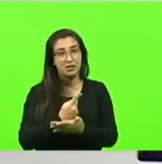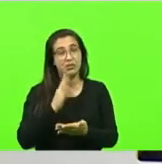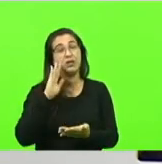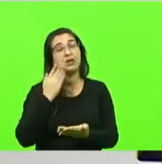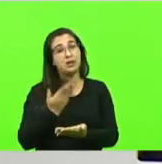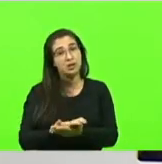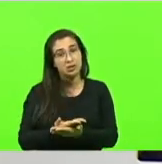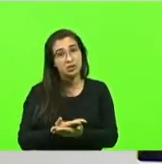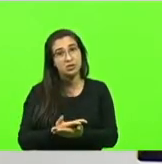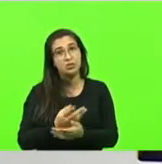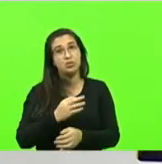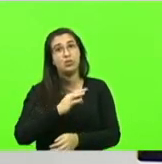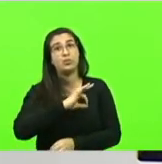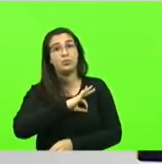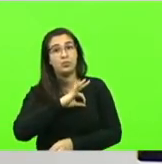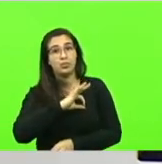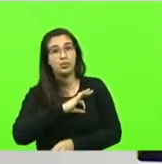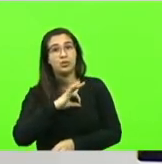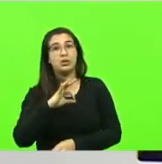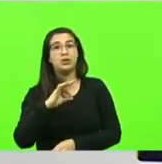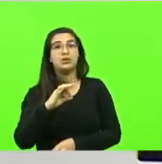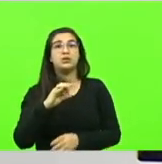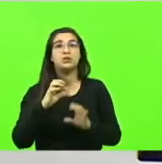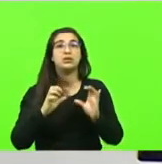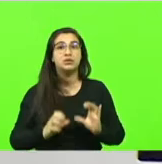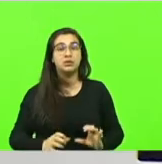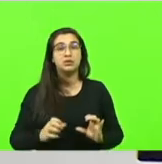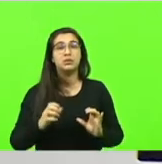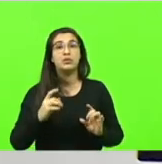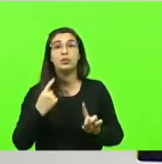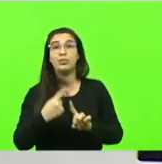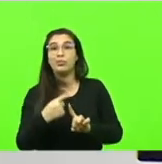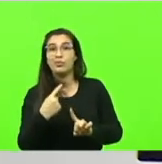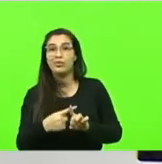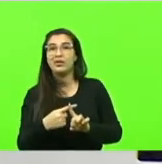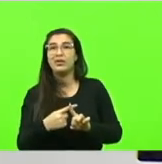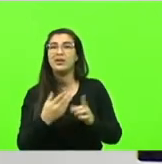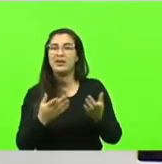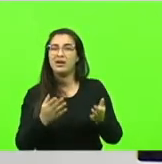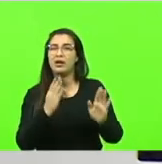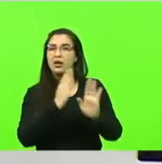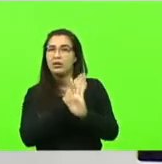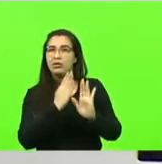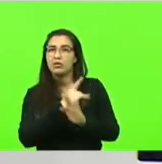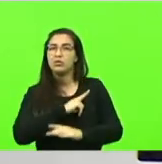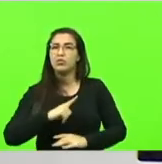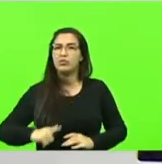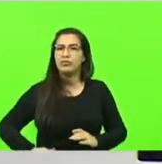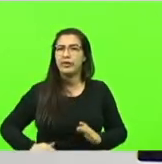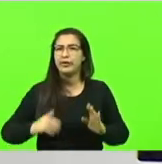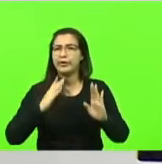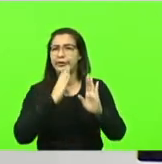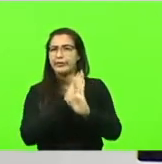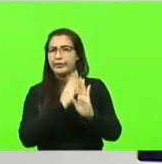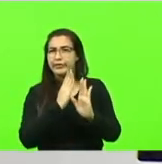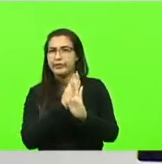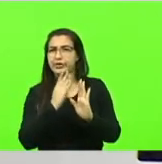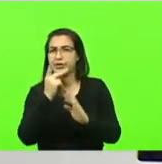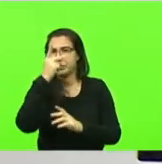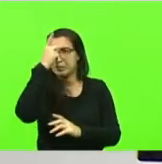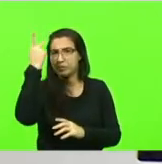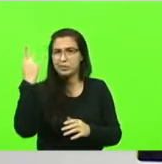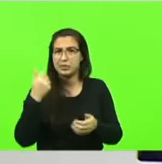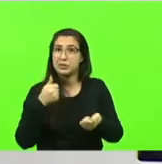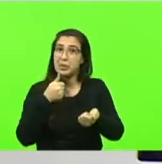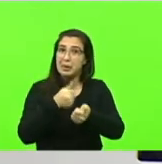quis acabar com a Polícia Civil, porque está investigando o próprio governo e está chegando em gente próxima do governador que não pode,